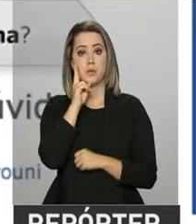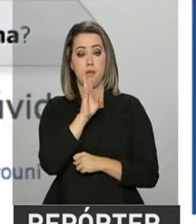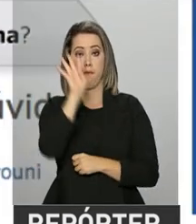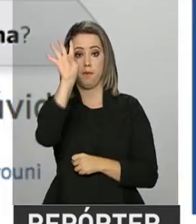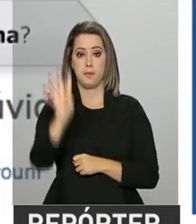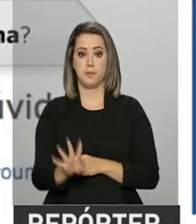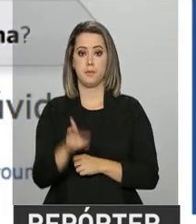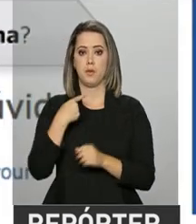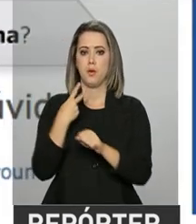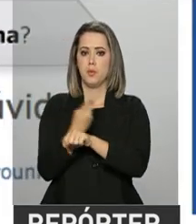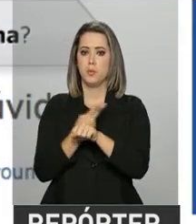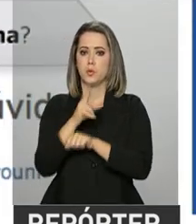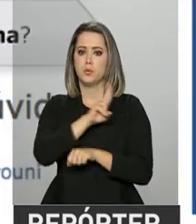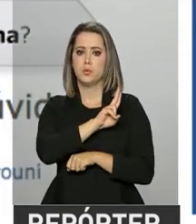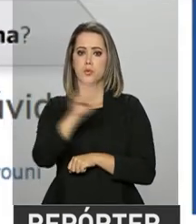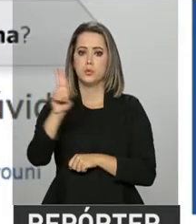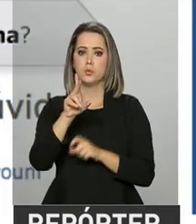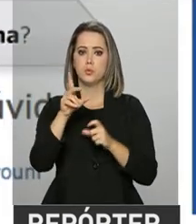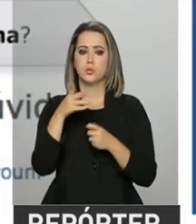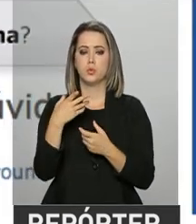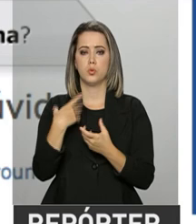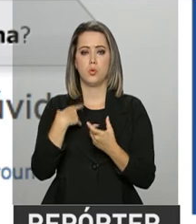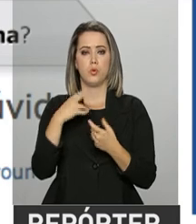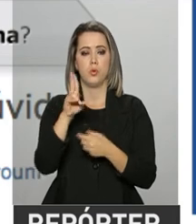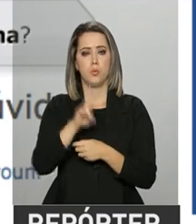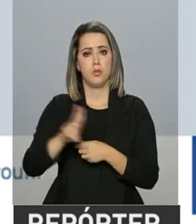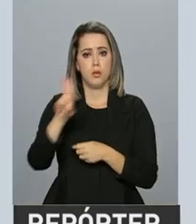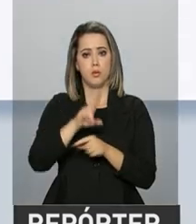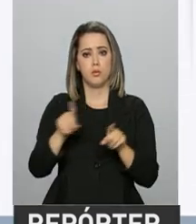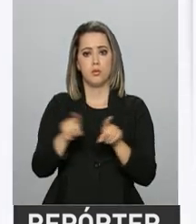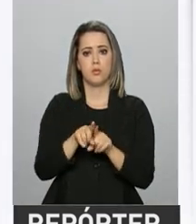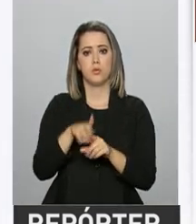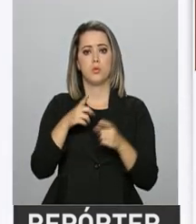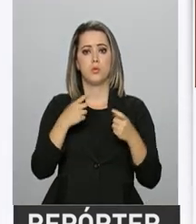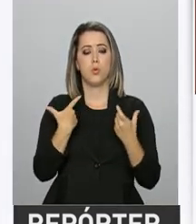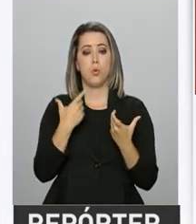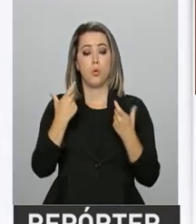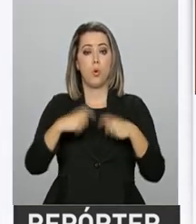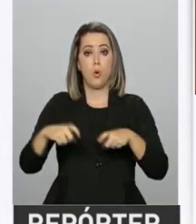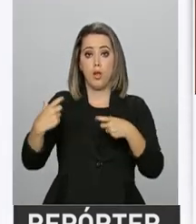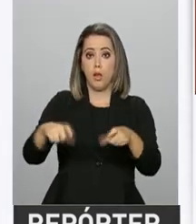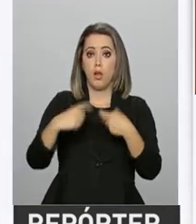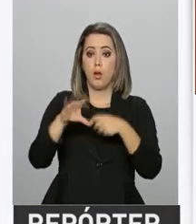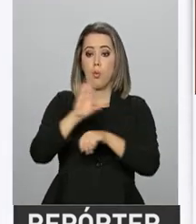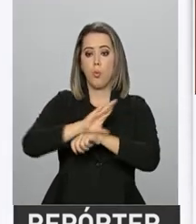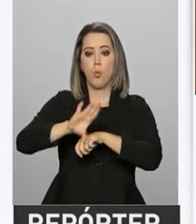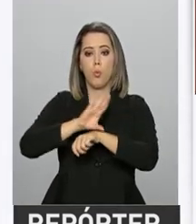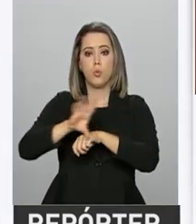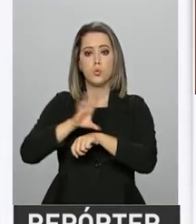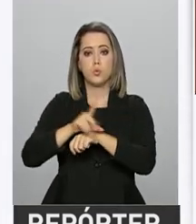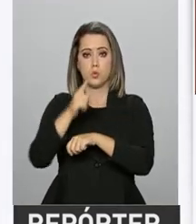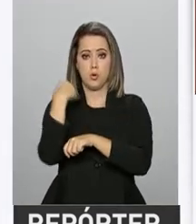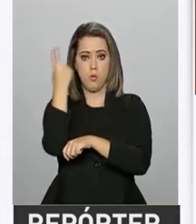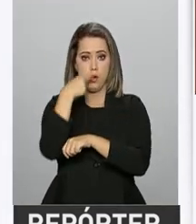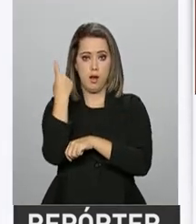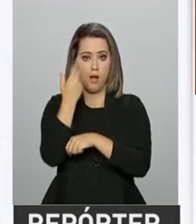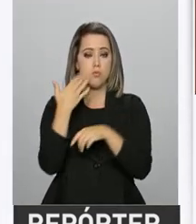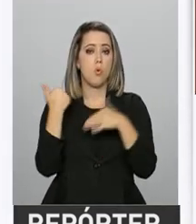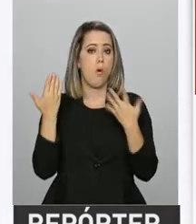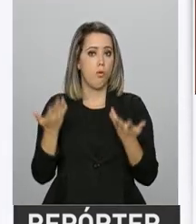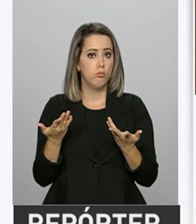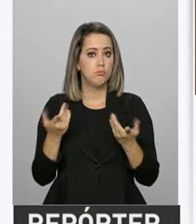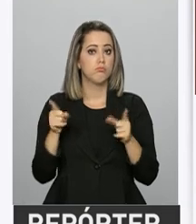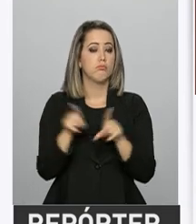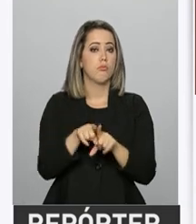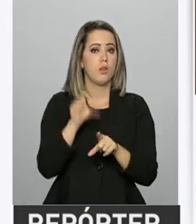selecionados pesquisando pelo nome da instituição de ensino superior, o campus, o curso e o turno desejados. O candidato